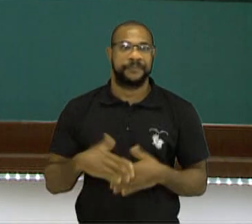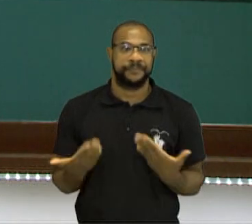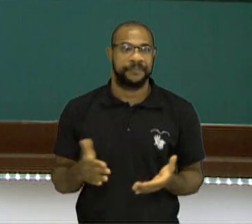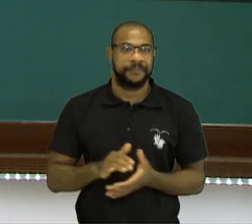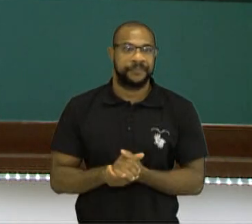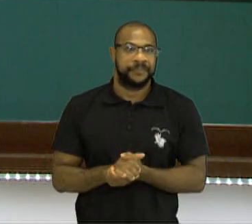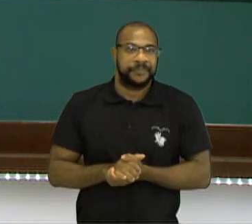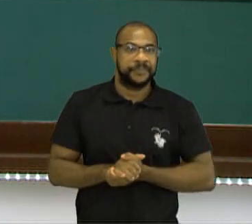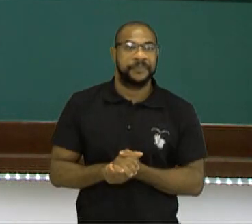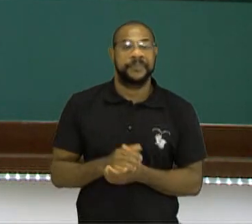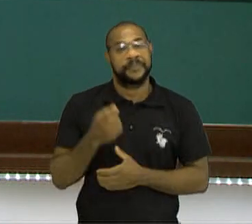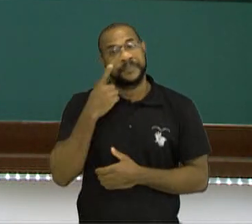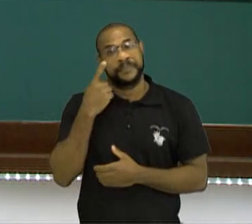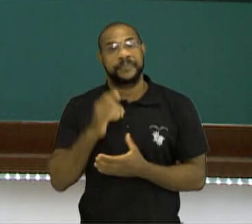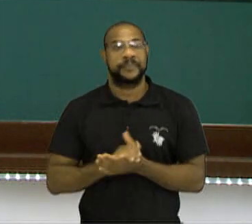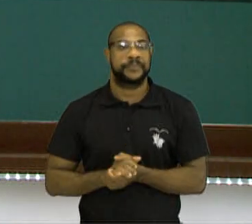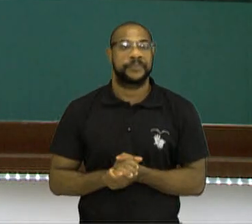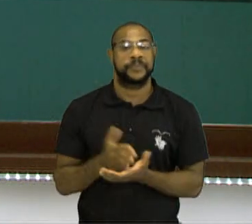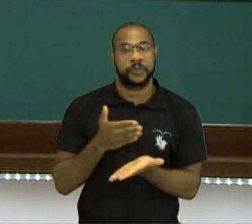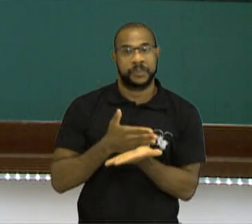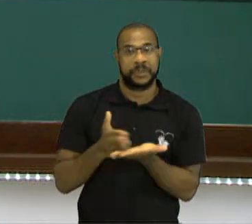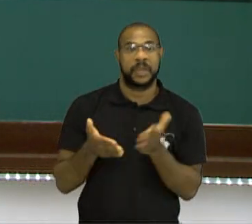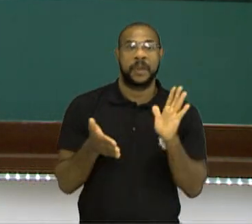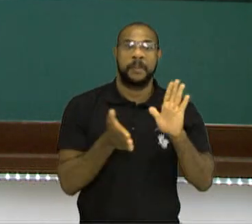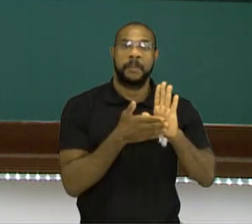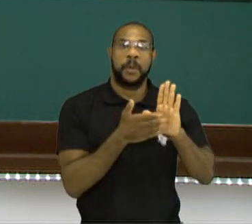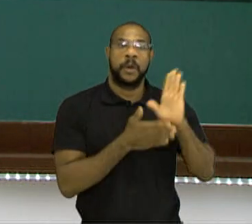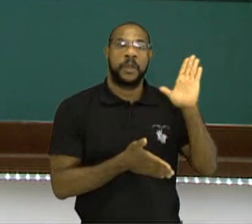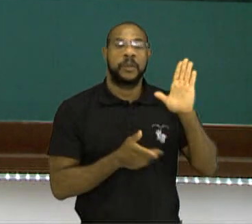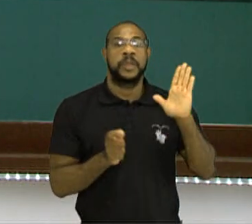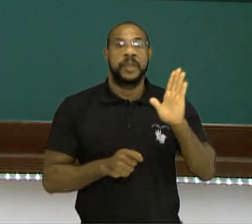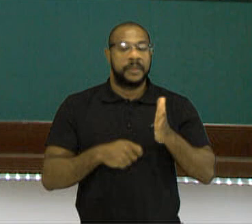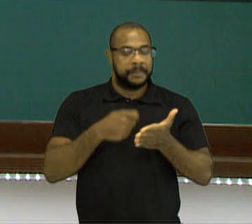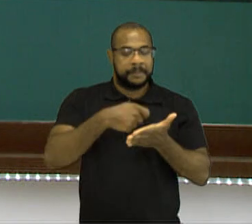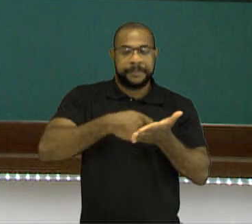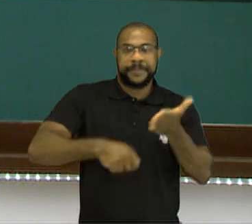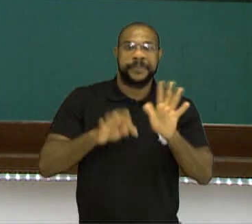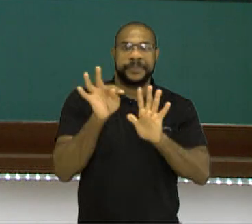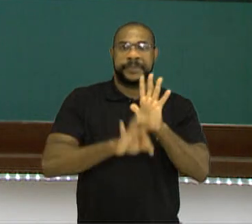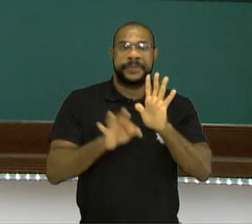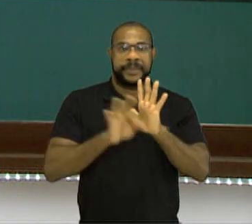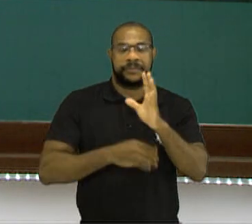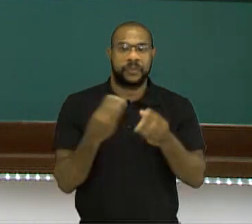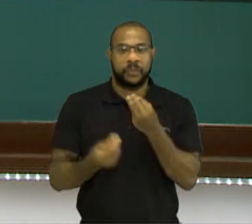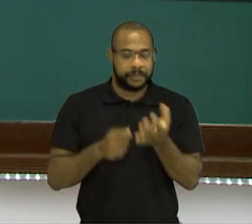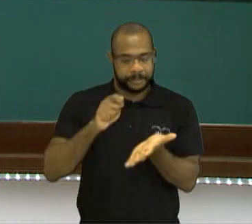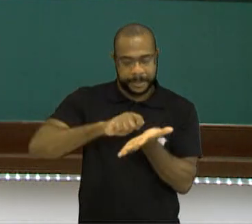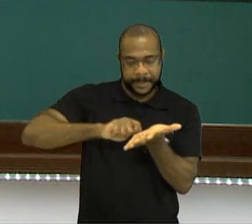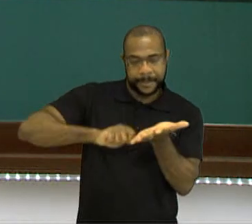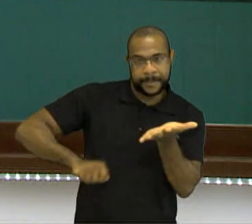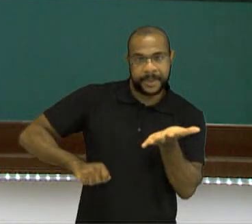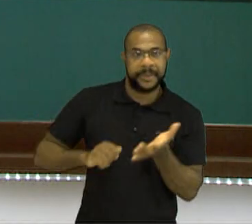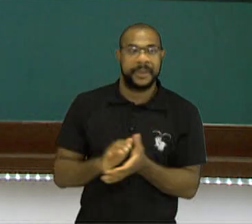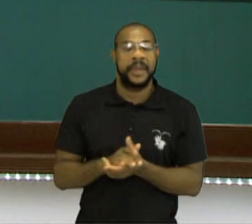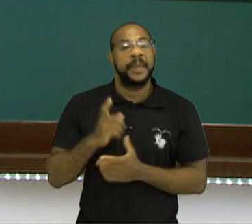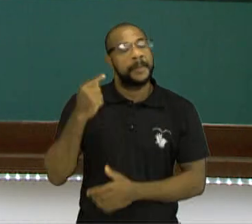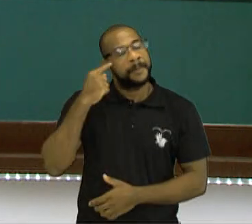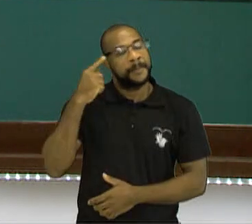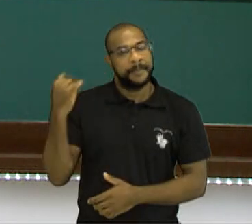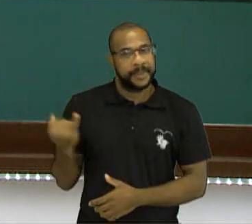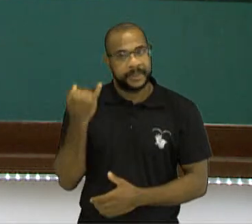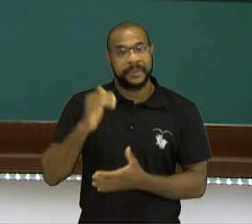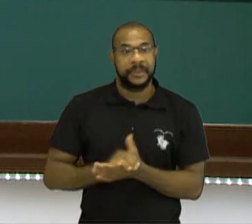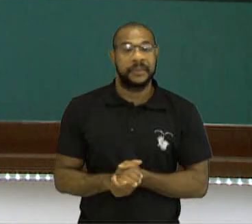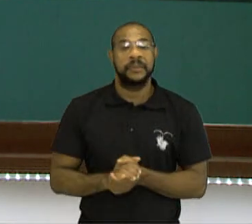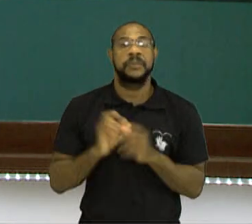liberdade? Vamos começar agora com uma proposta de produção de texto para você. É importante pensar que, quando se trata